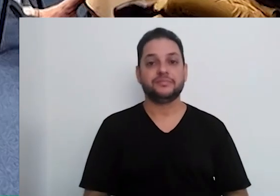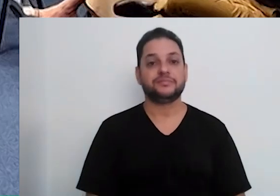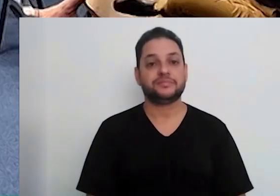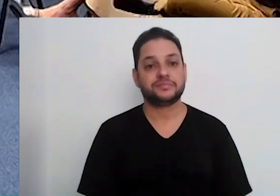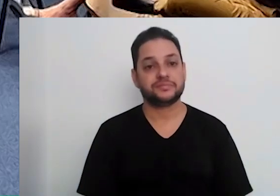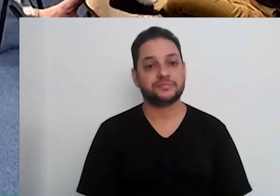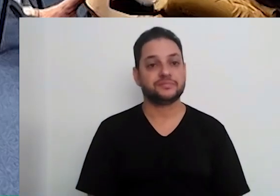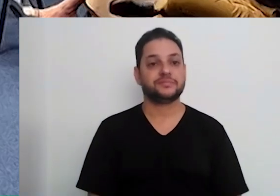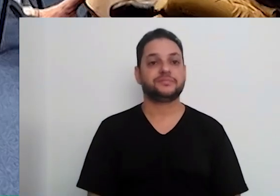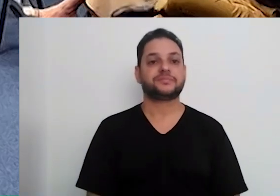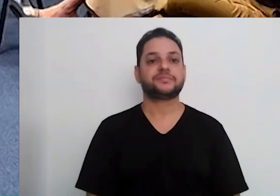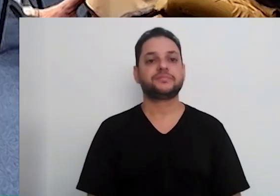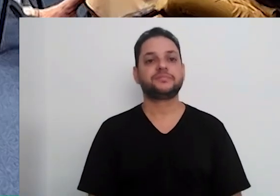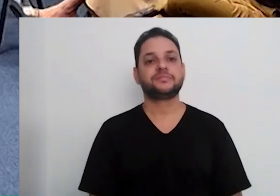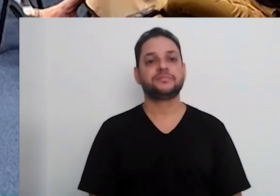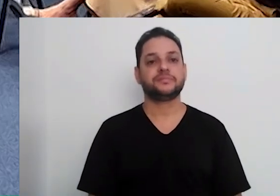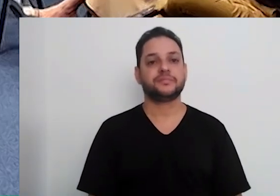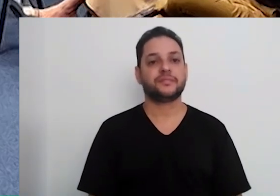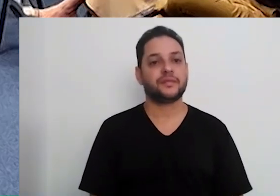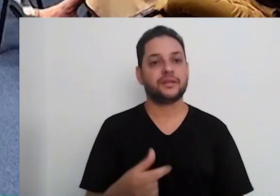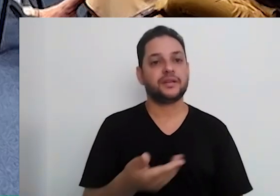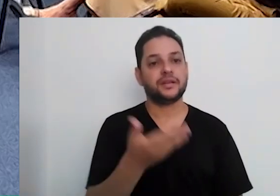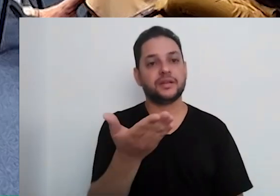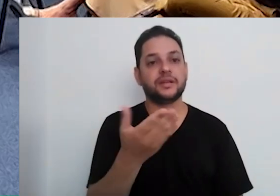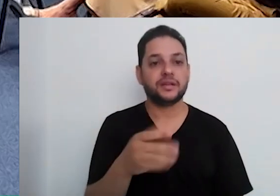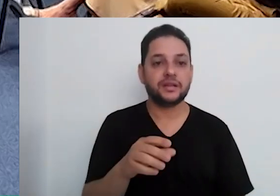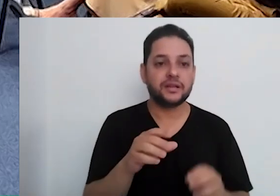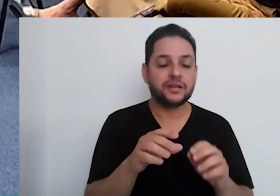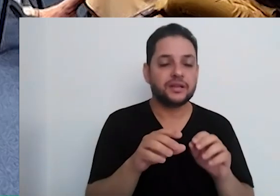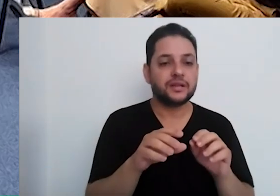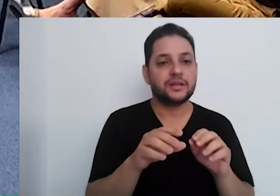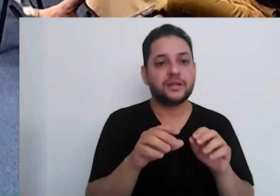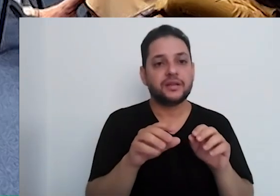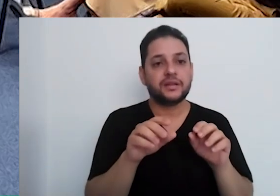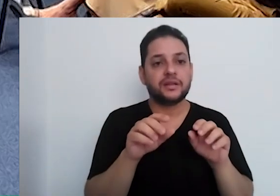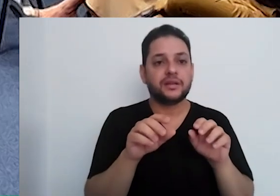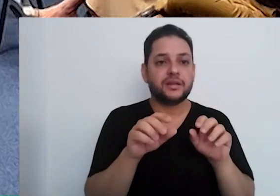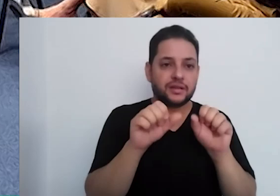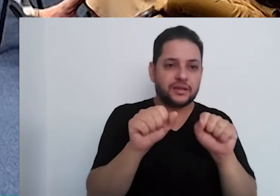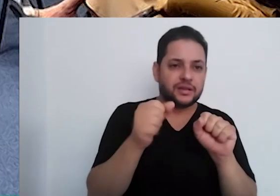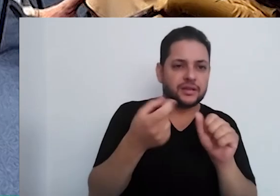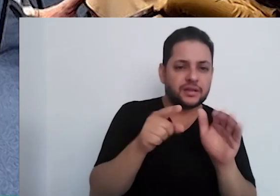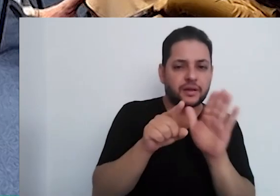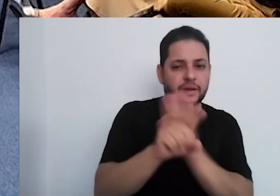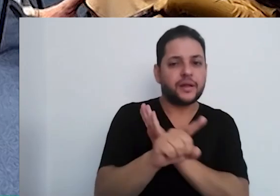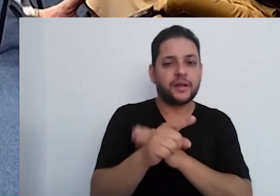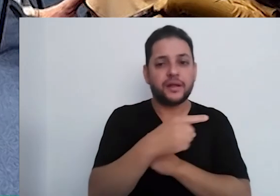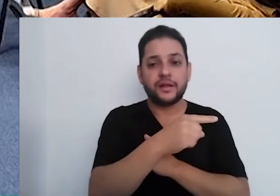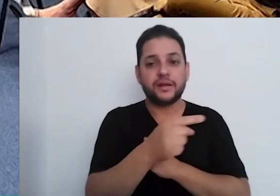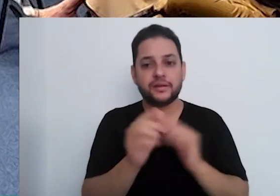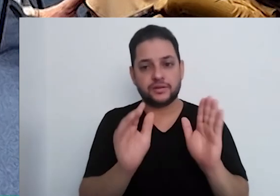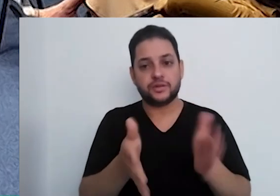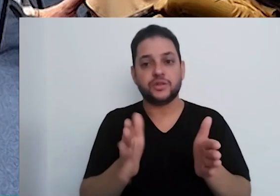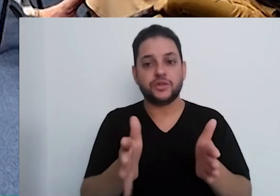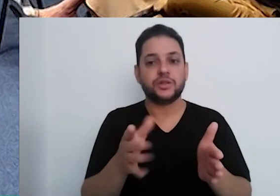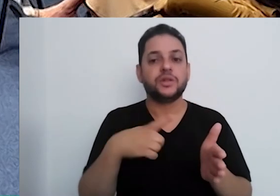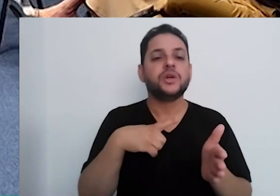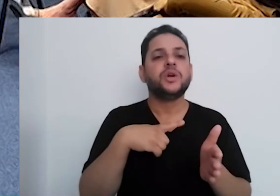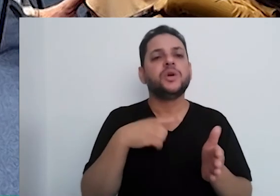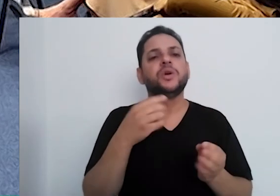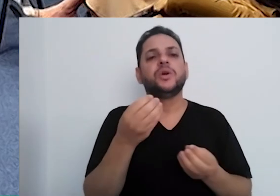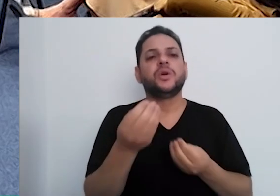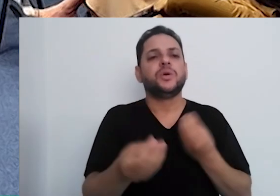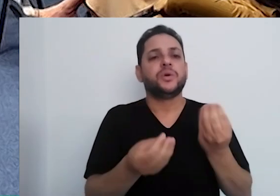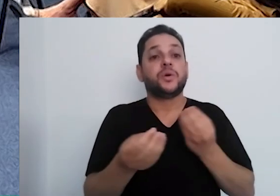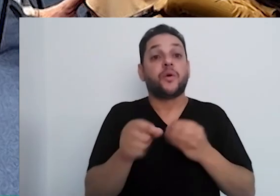montar Branca por favor acho que um pouco na esteira da pergunta que ela fez né que é assim sobre como ficou para